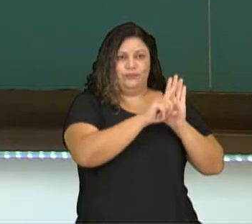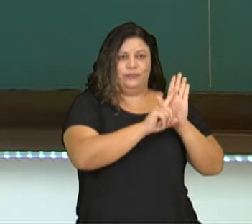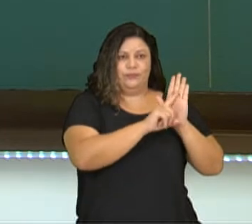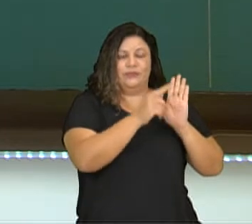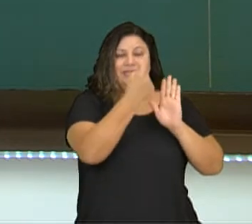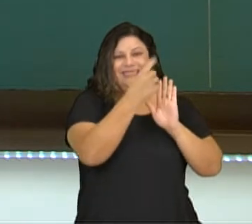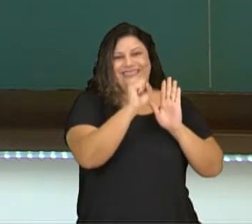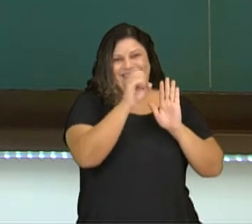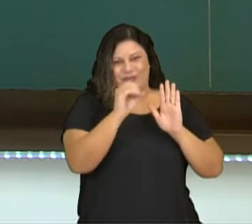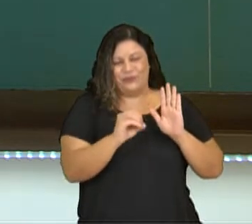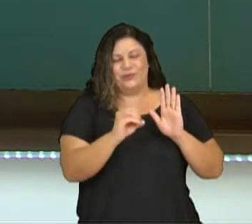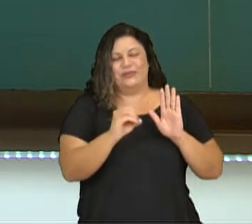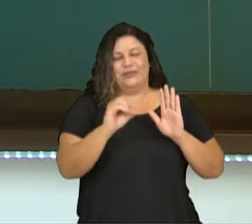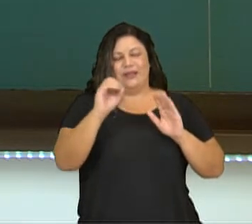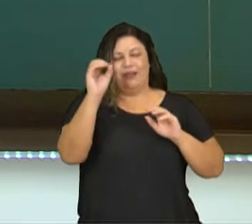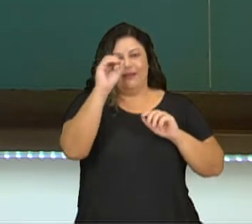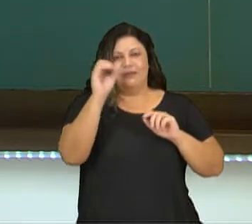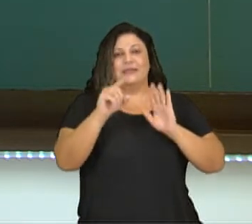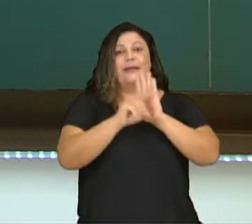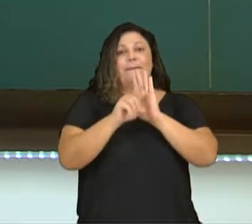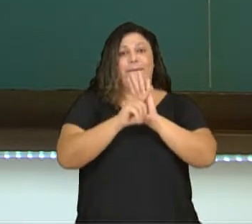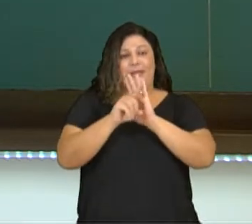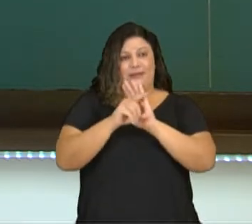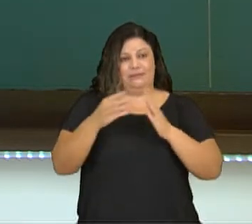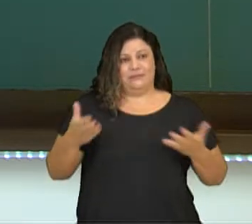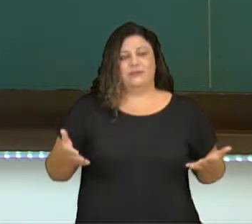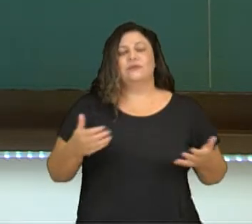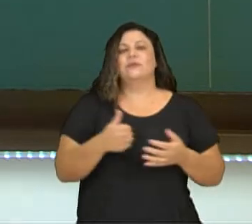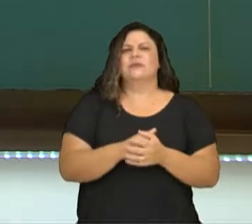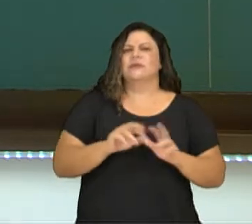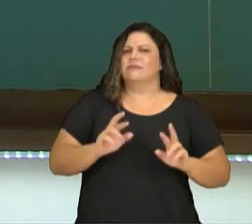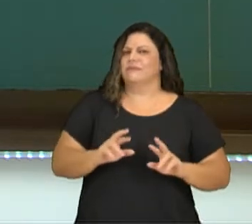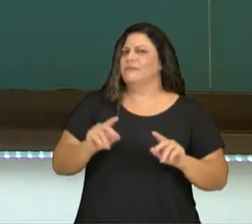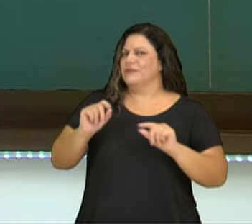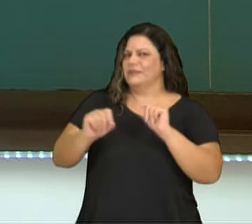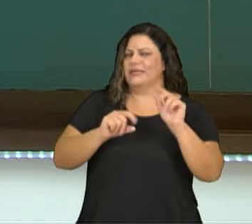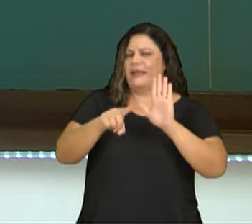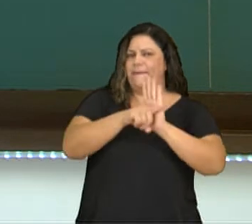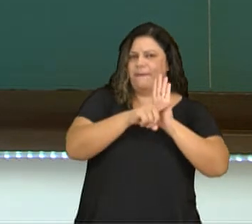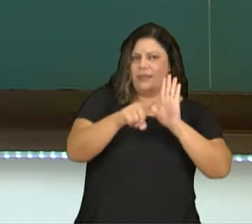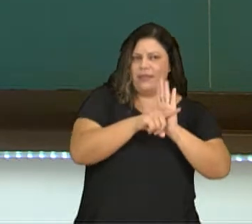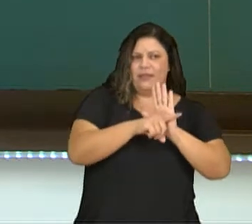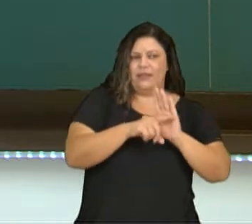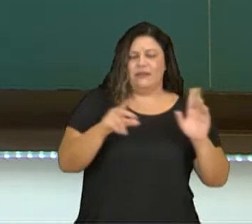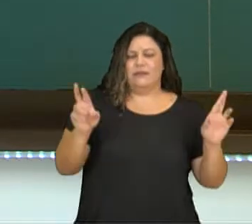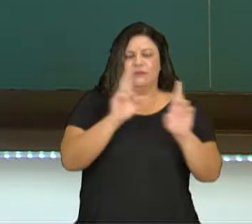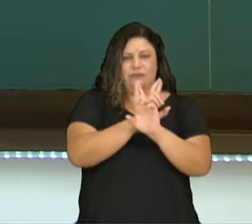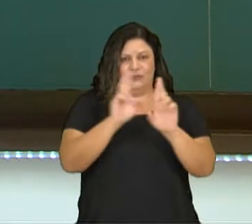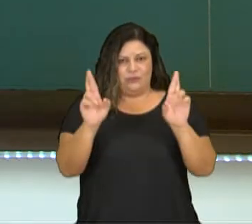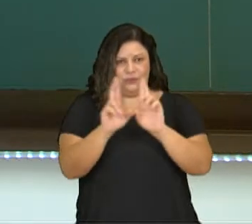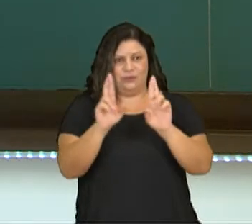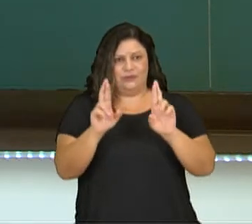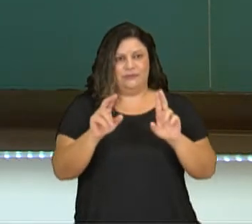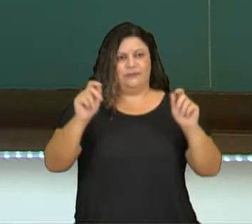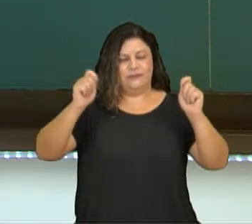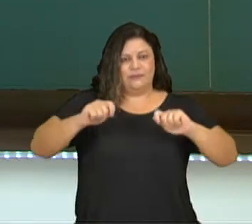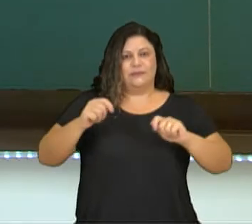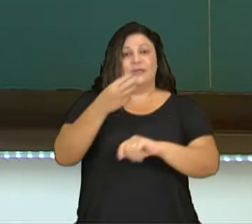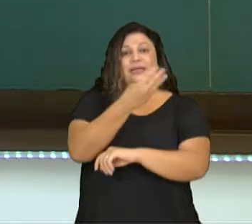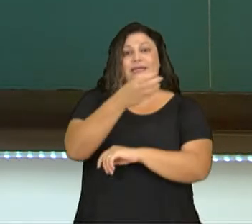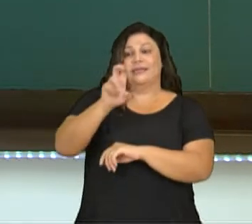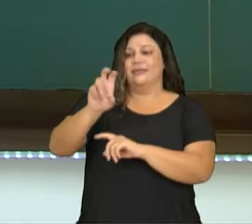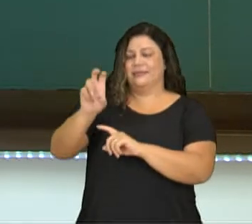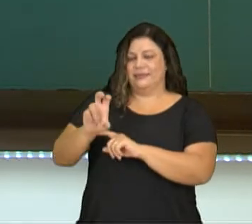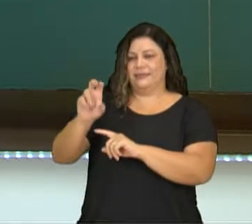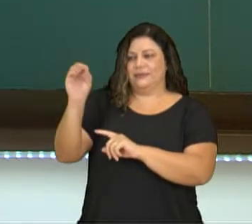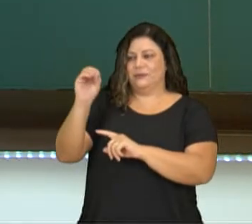180 menos o ângulo. Então, fazendo essa diferença, nós vamos ter que esse ângulo é correspondente ao ângulo de